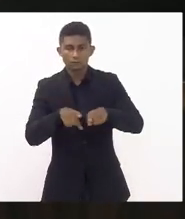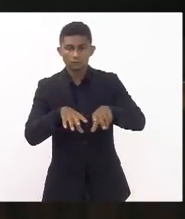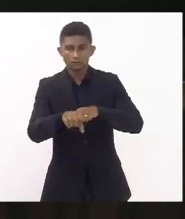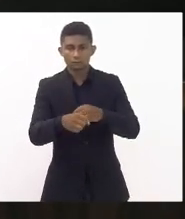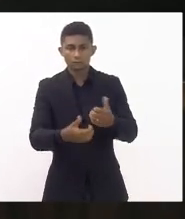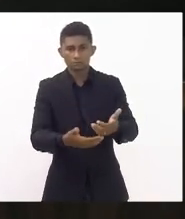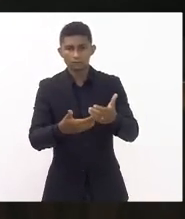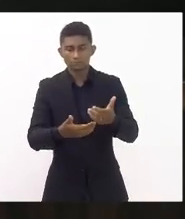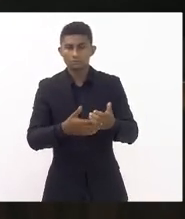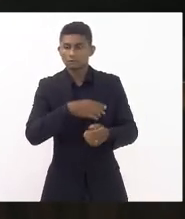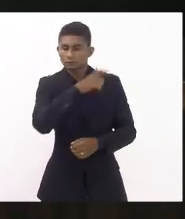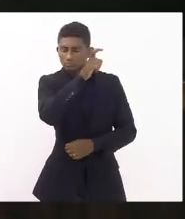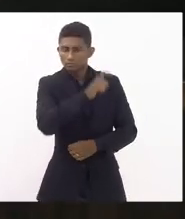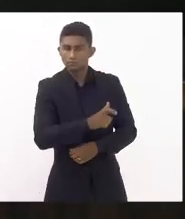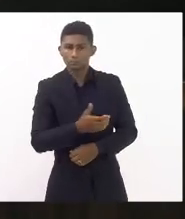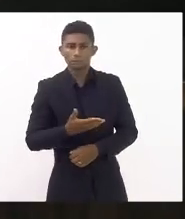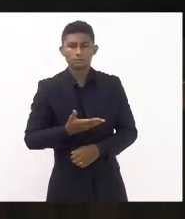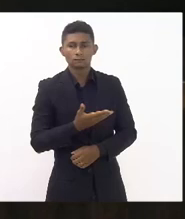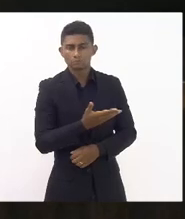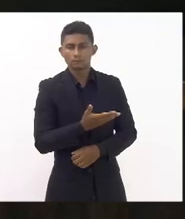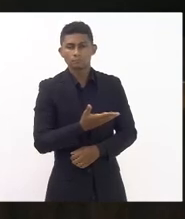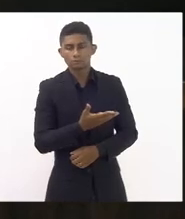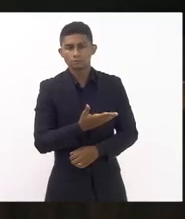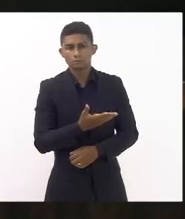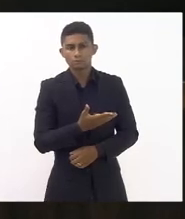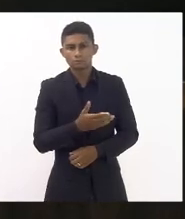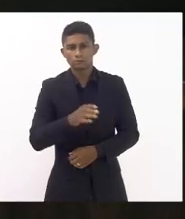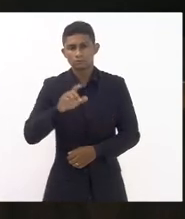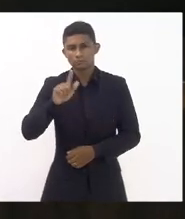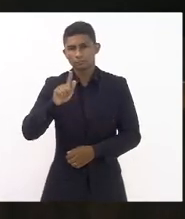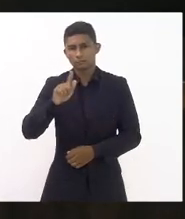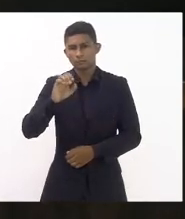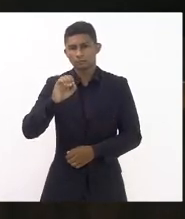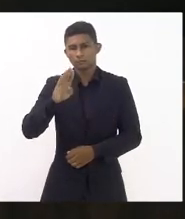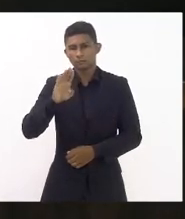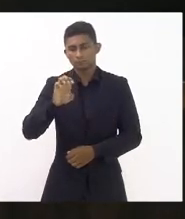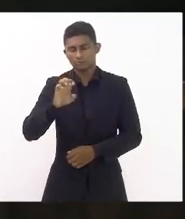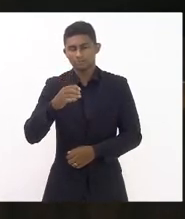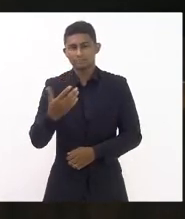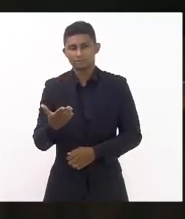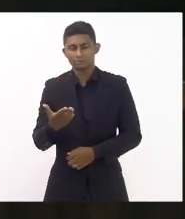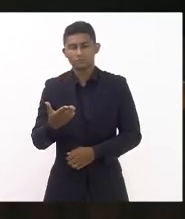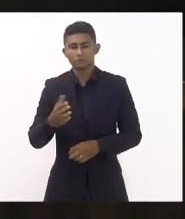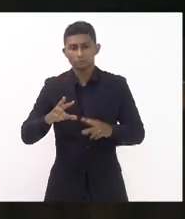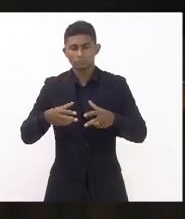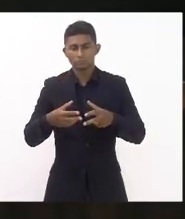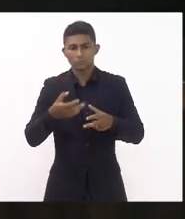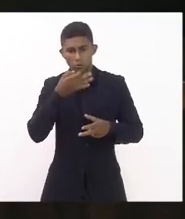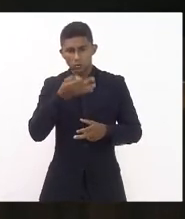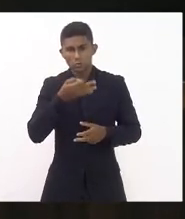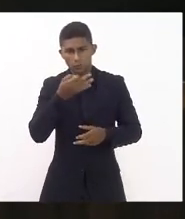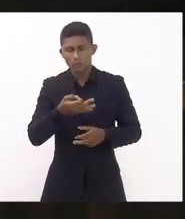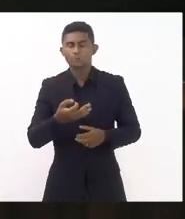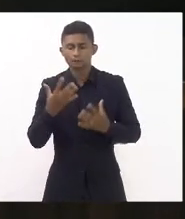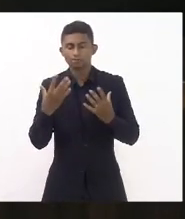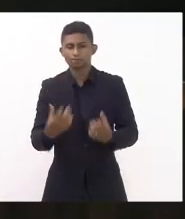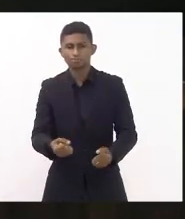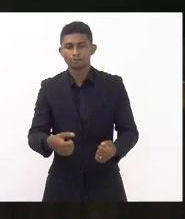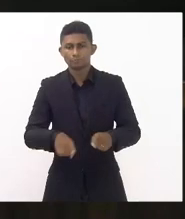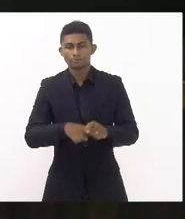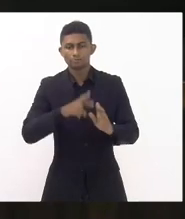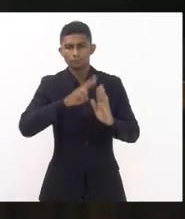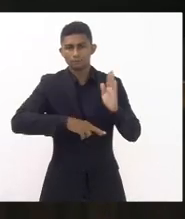Grande Oriente do Brasil, GOB. Pareceres da Comissão de Normas Internas e Proposições Externas, favorável.